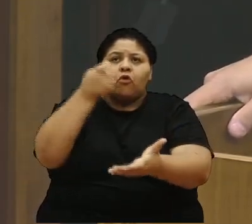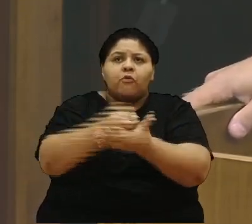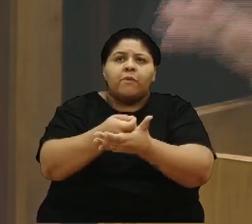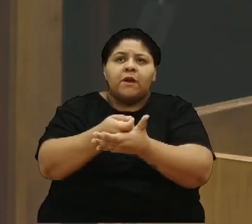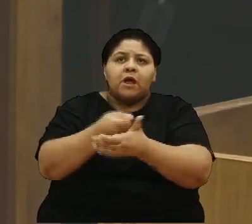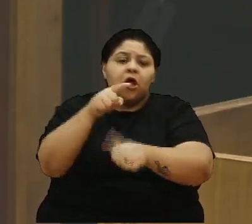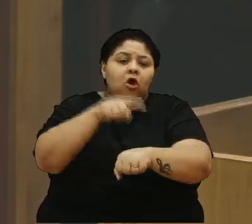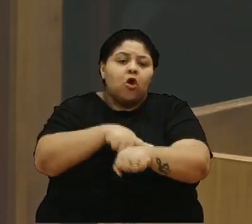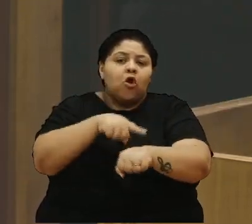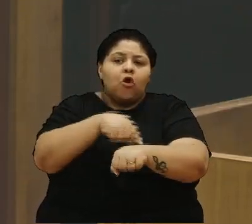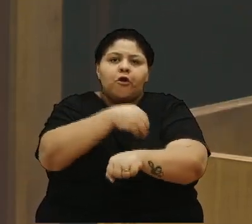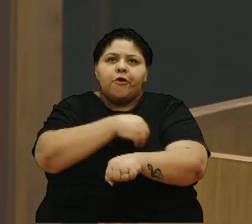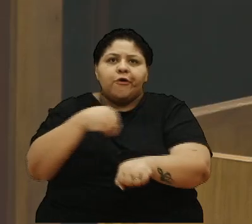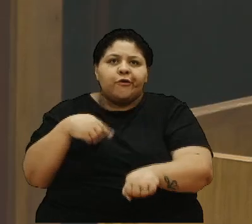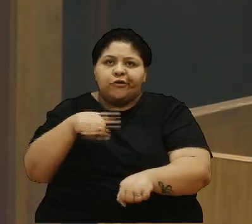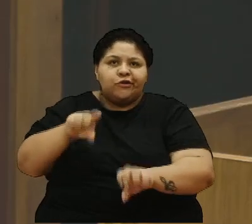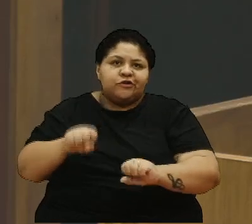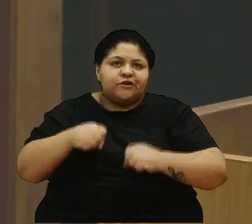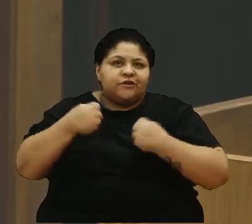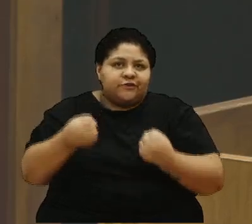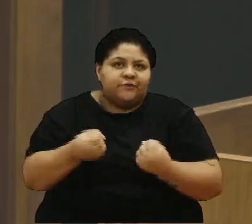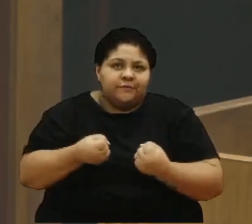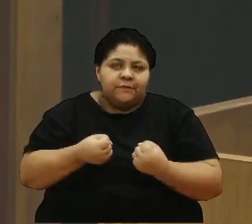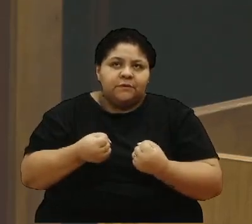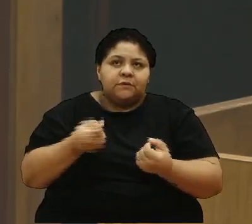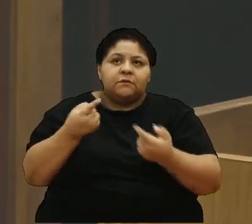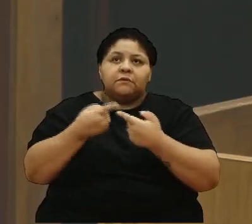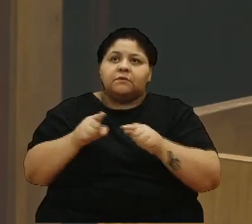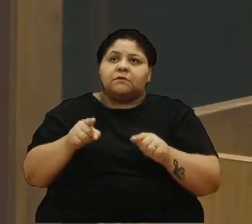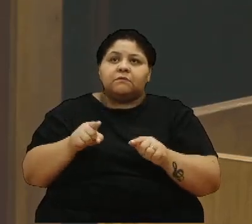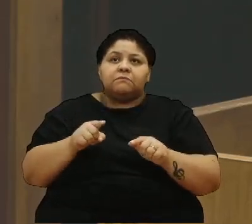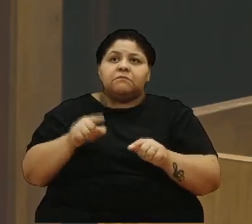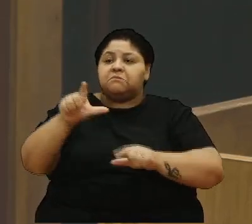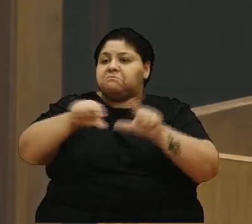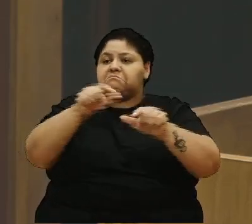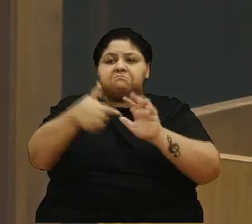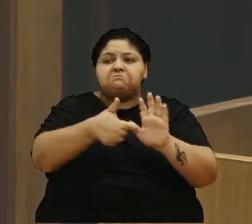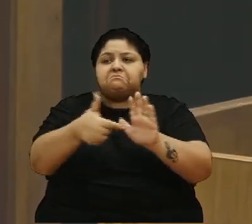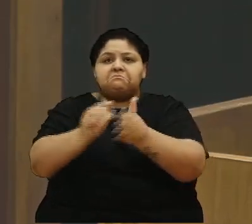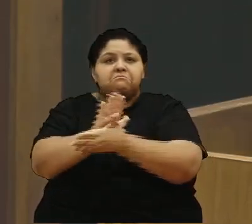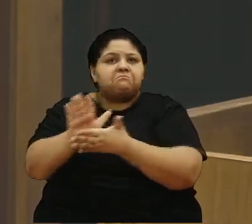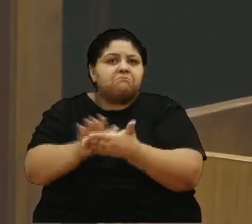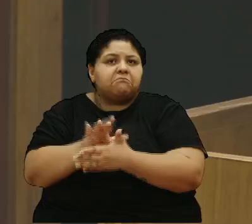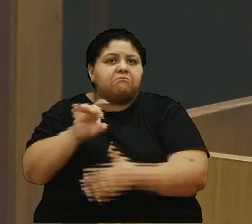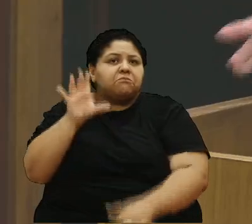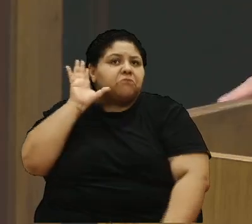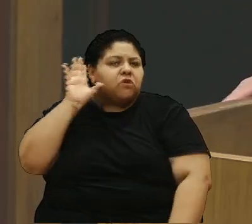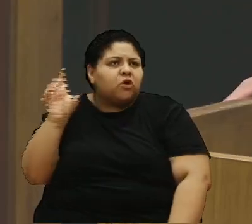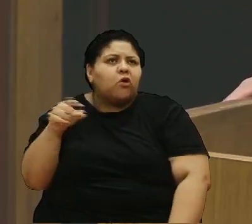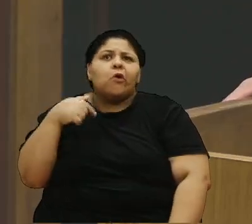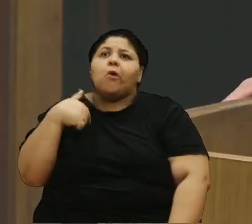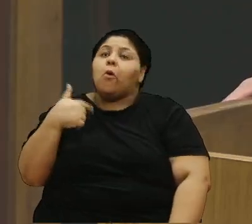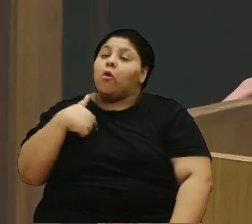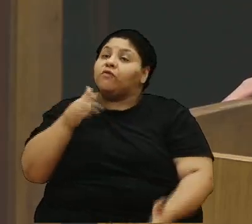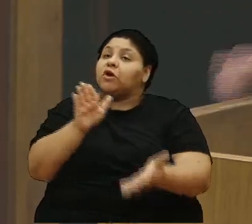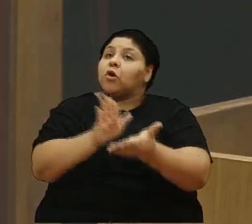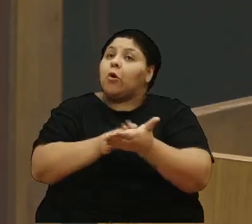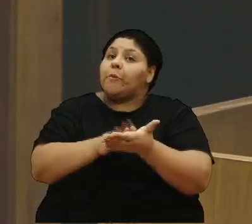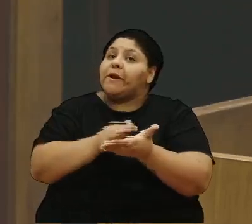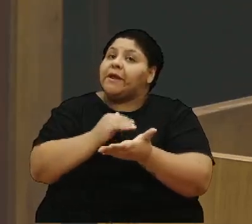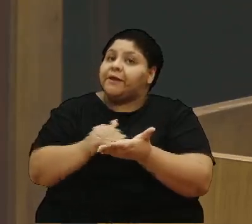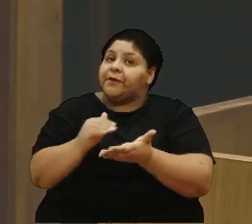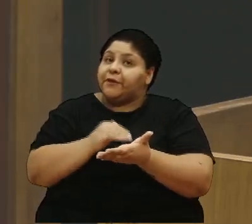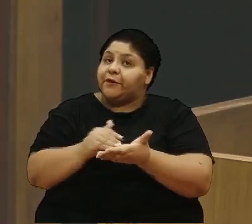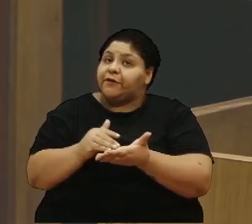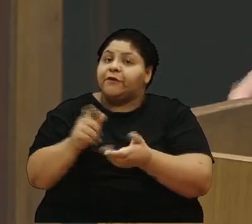por exemplo. Nós não defendemos isso, somos contrários. Mas nenhuma alternativa foi apresentada. Eu só escutei, ontem cobrei do secretário Geraldo, que me dizia,